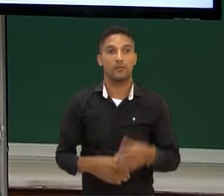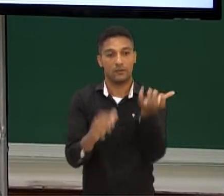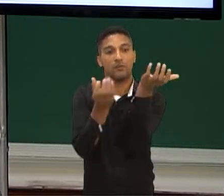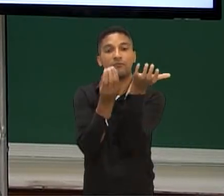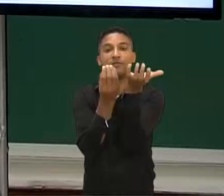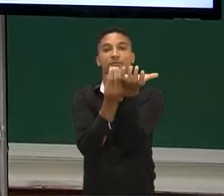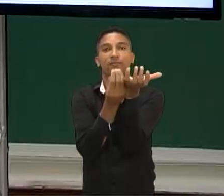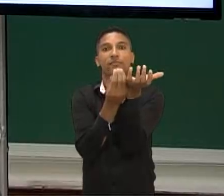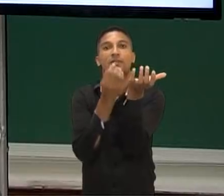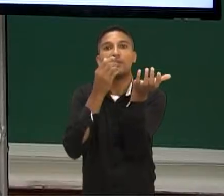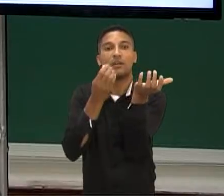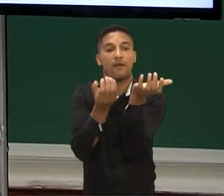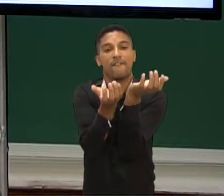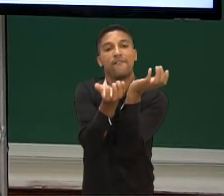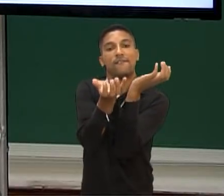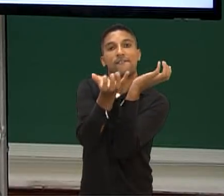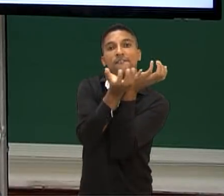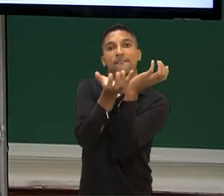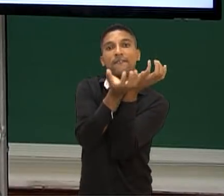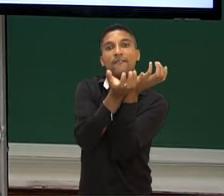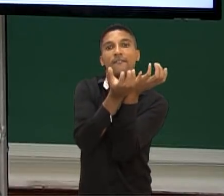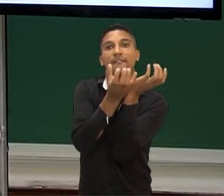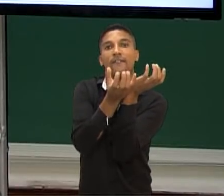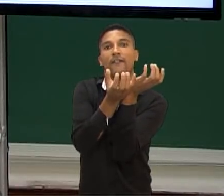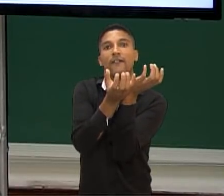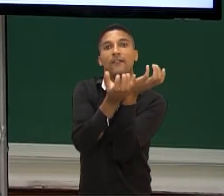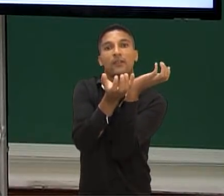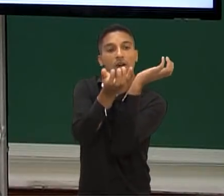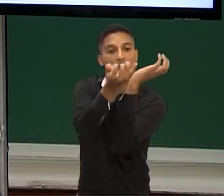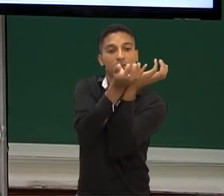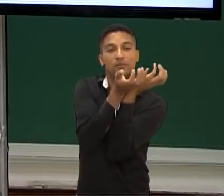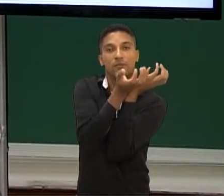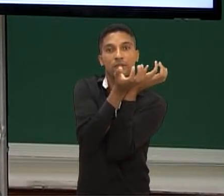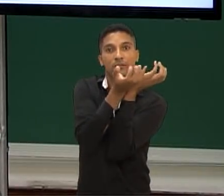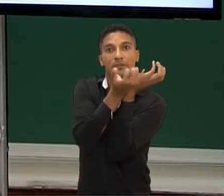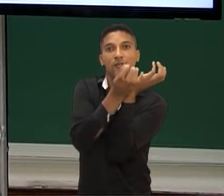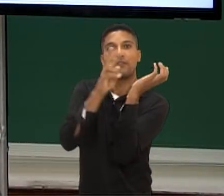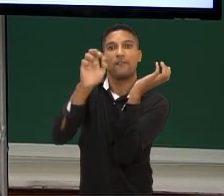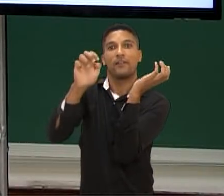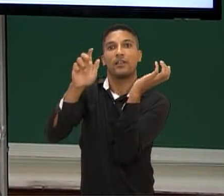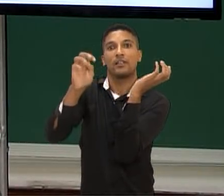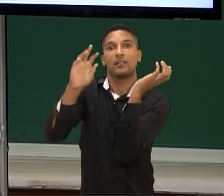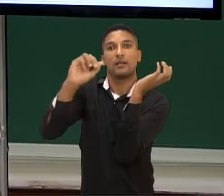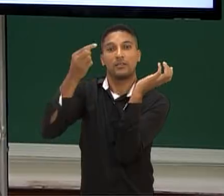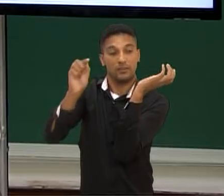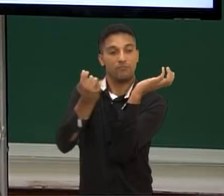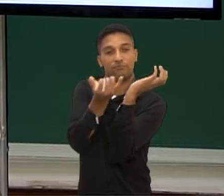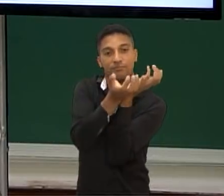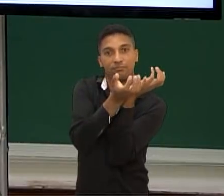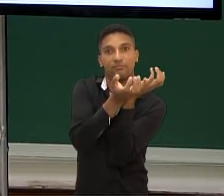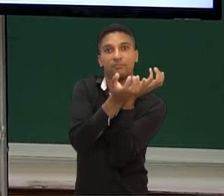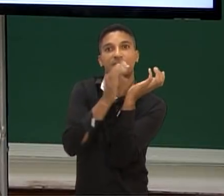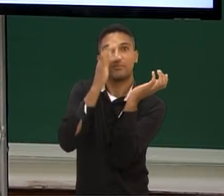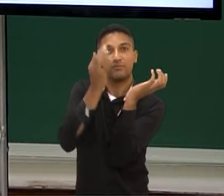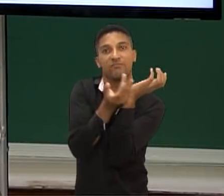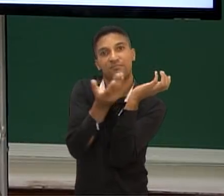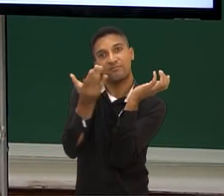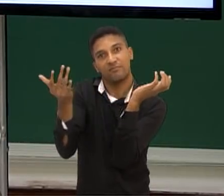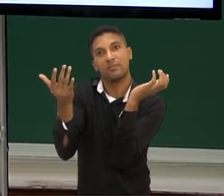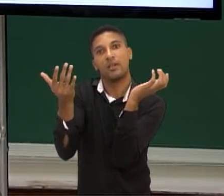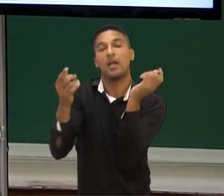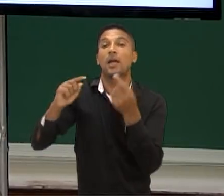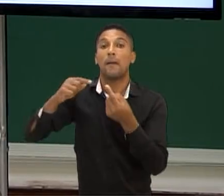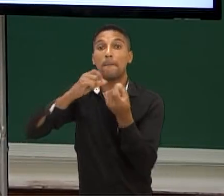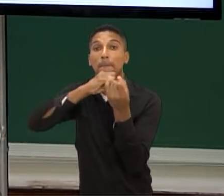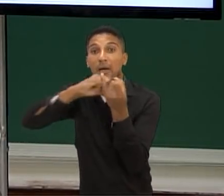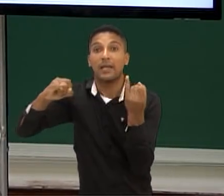Mata Atlântica, tá? Então associem bem Mata Atlântica, vegetação litorânea, e observem o tipo